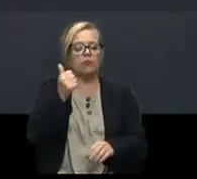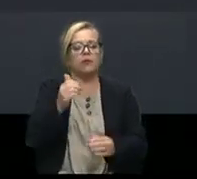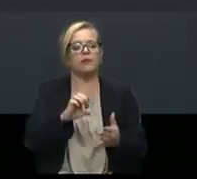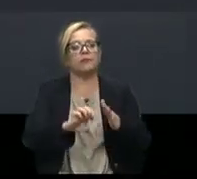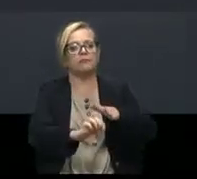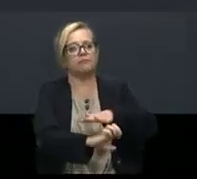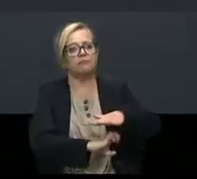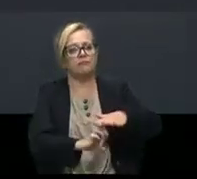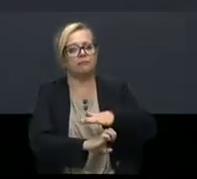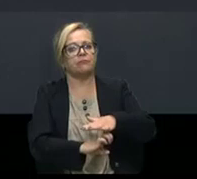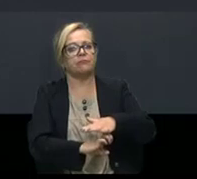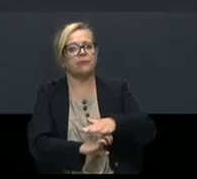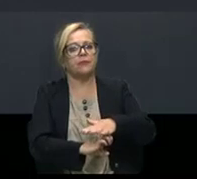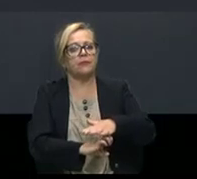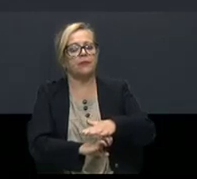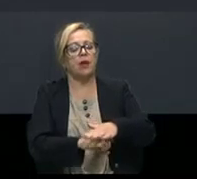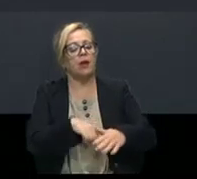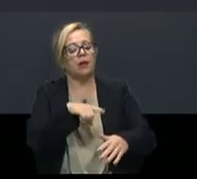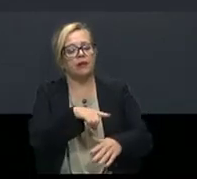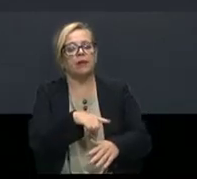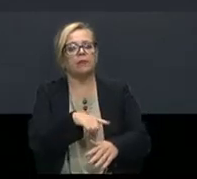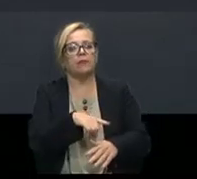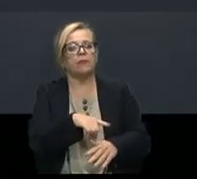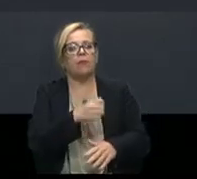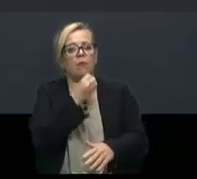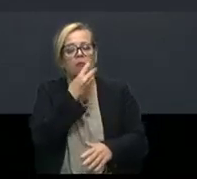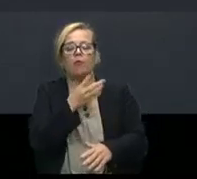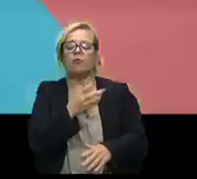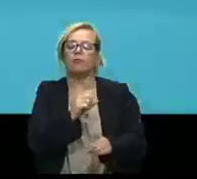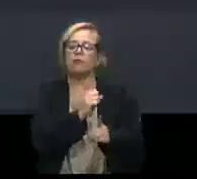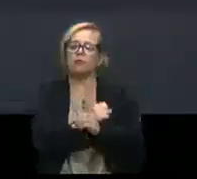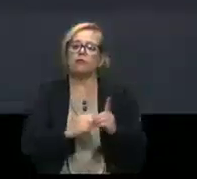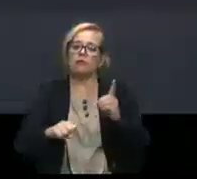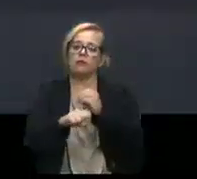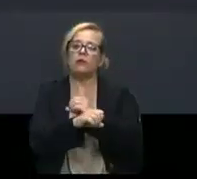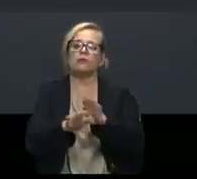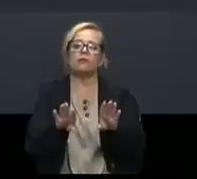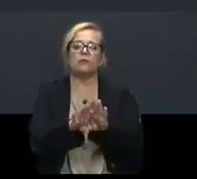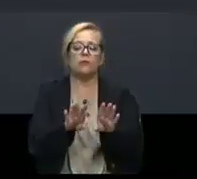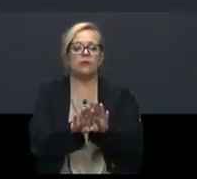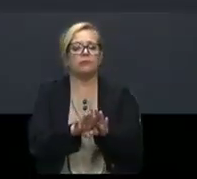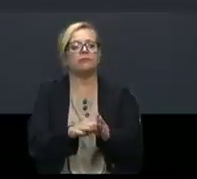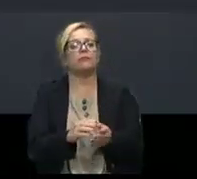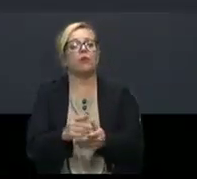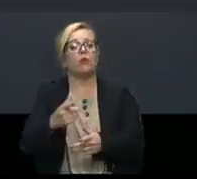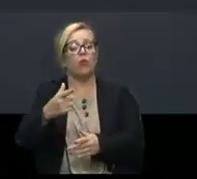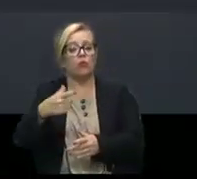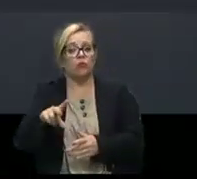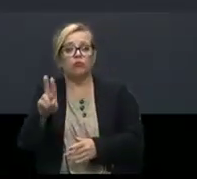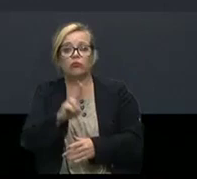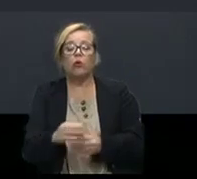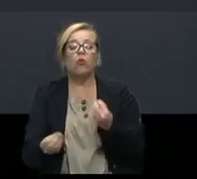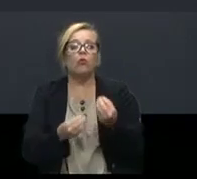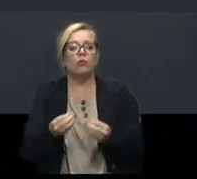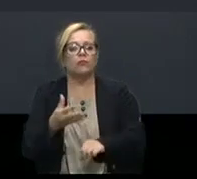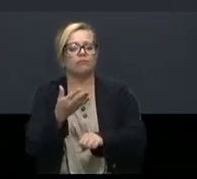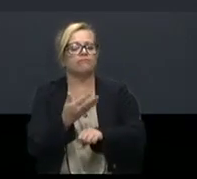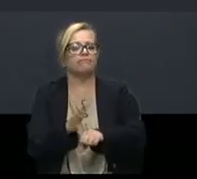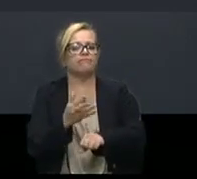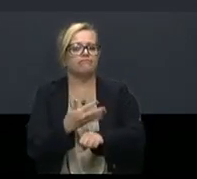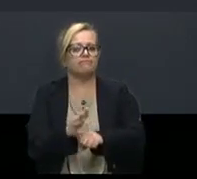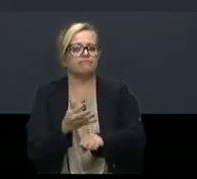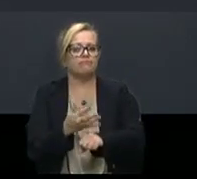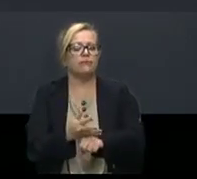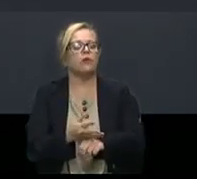um benefício tanto para o microempreendedor quanto para a sociedade. Agora quer saber usar tudo isso na prática? Siga